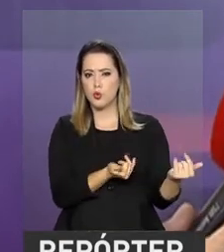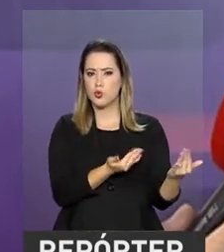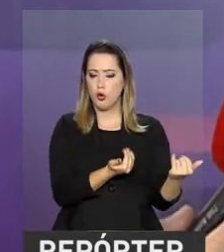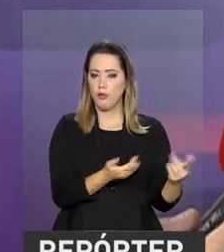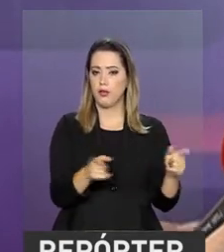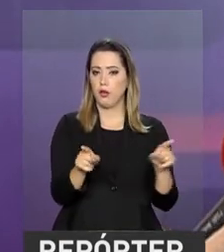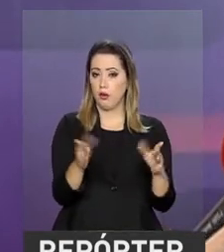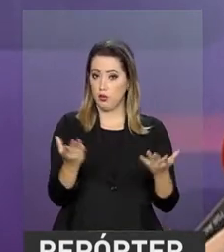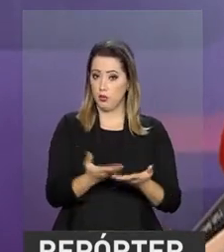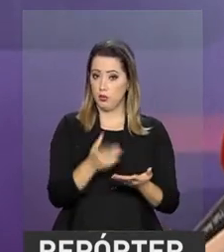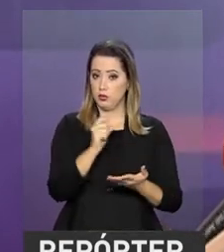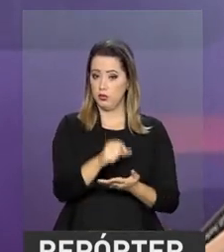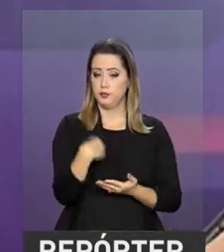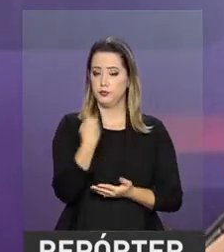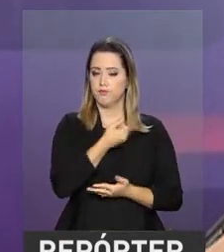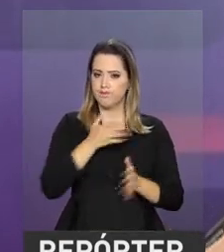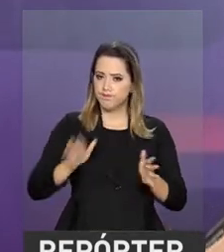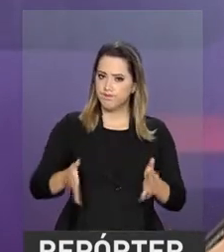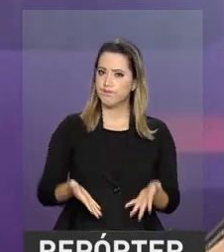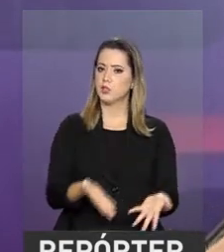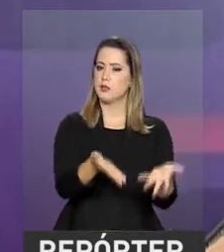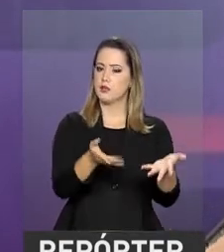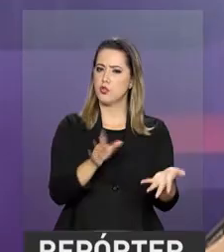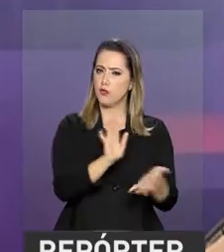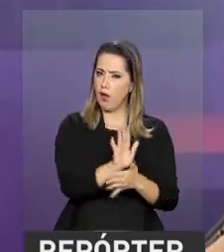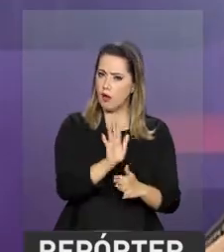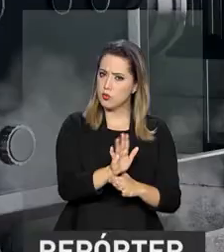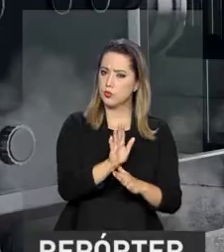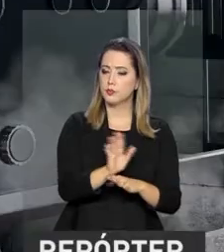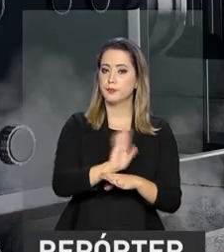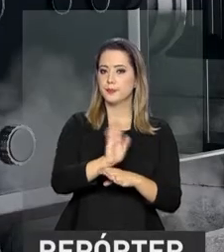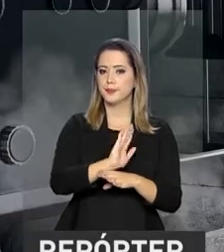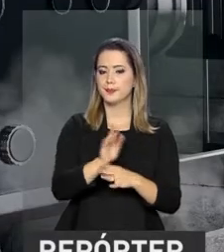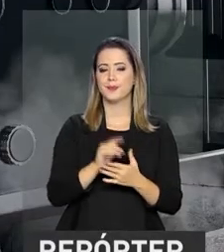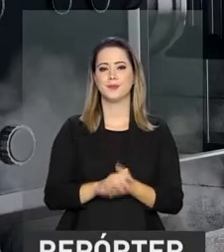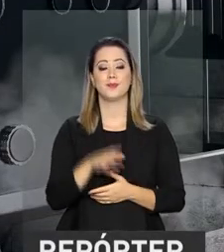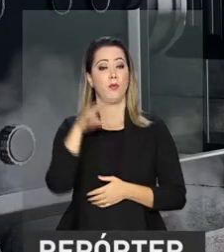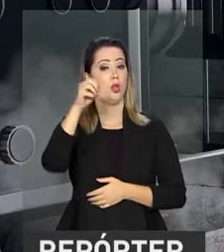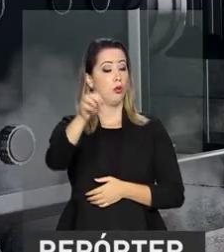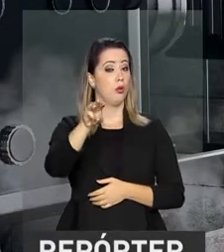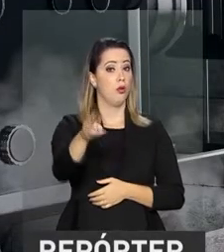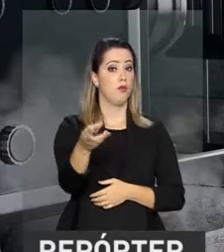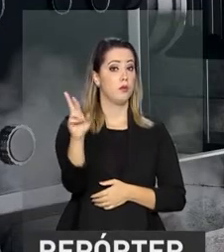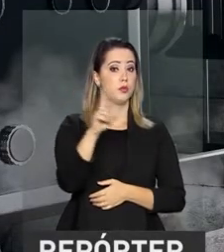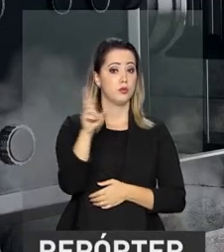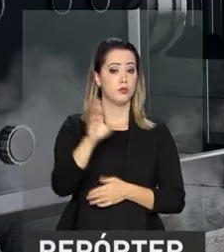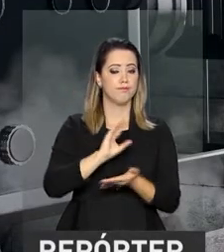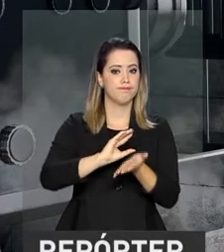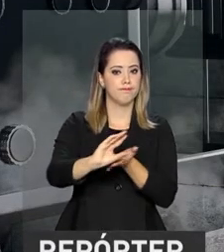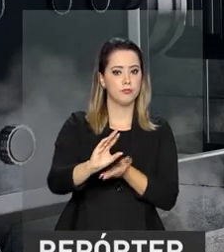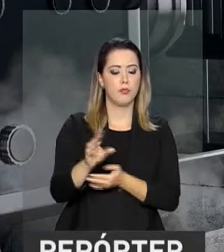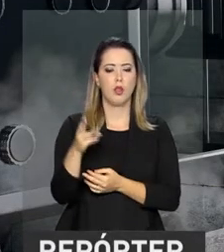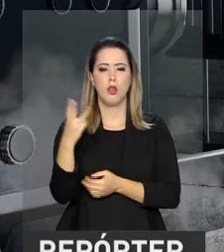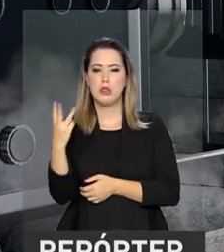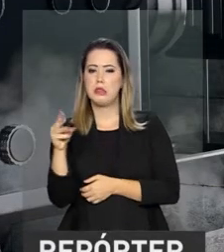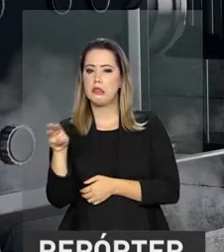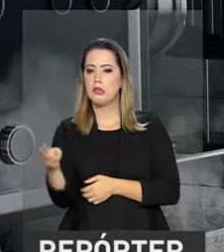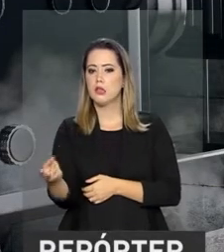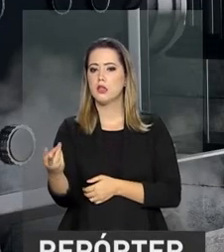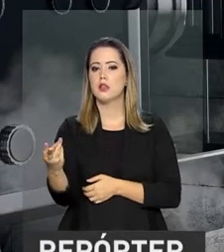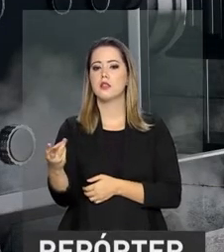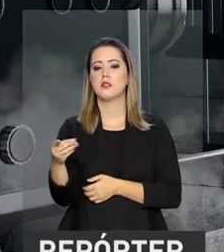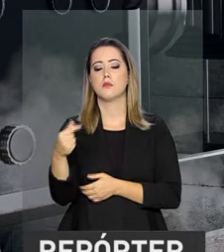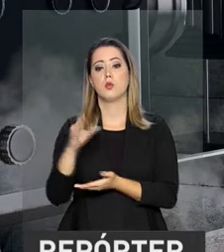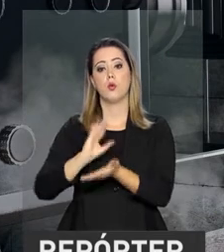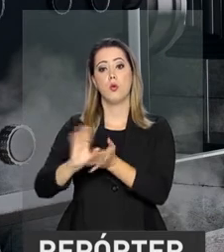produção dos nossos jovens no campo do audiovisual dos quase 9 milhões de reais 3 milhões e 600 mil serão repassados